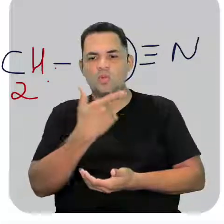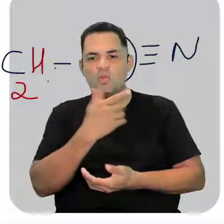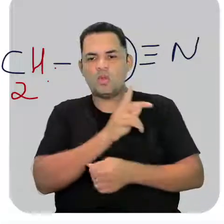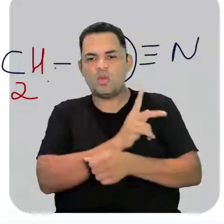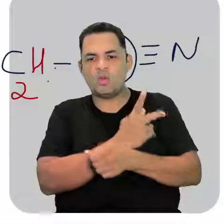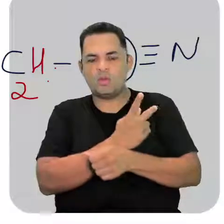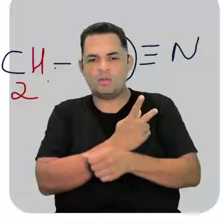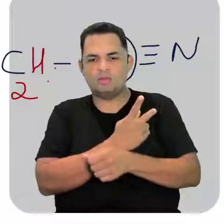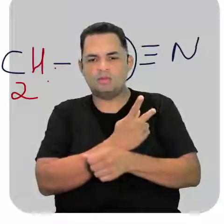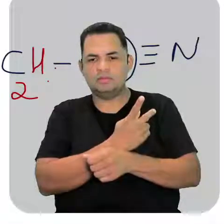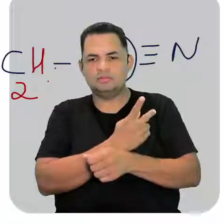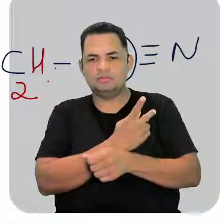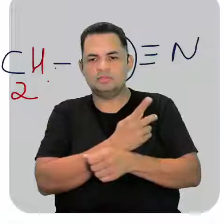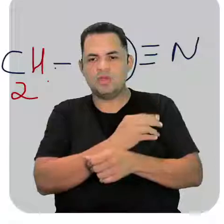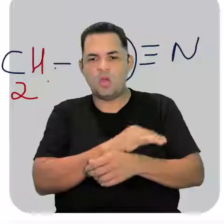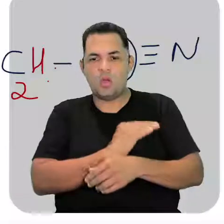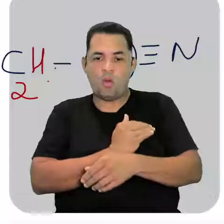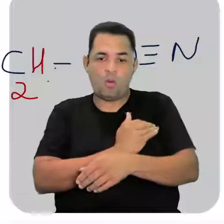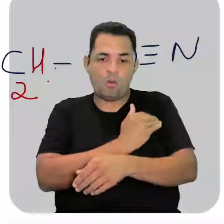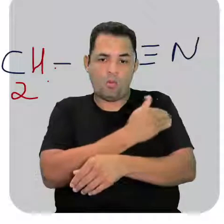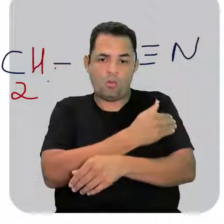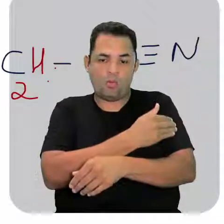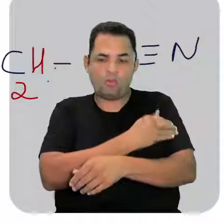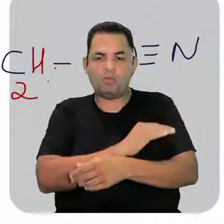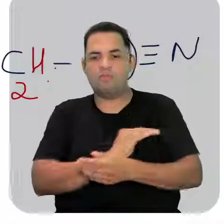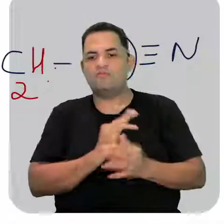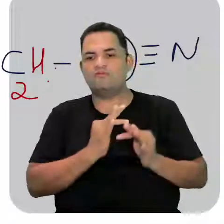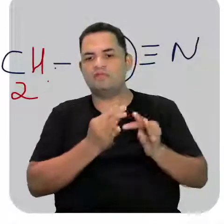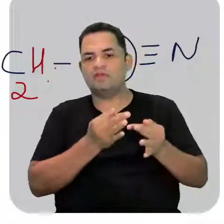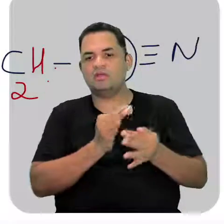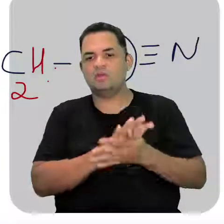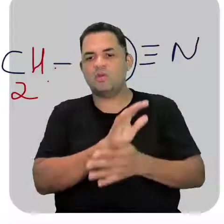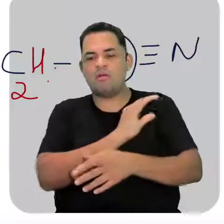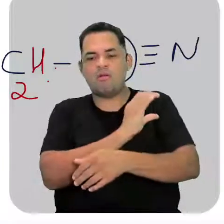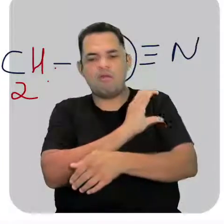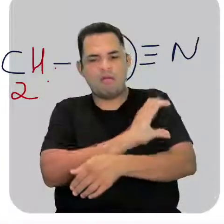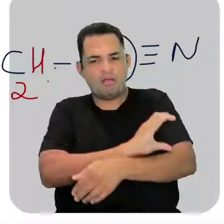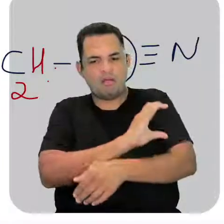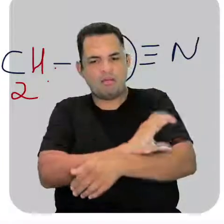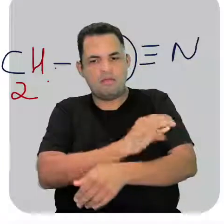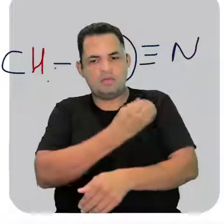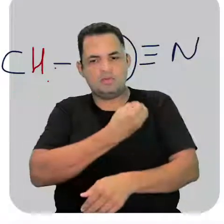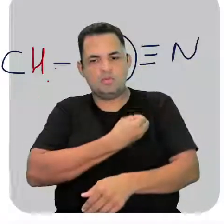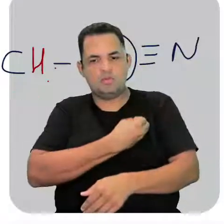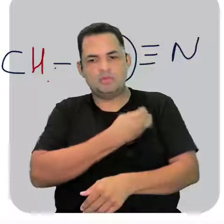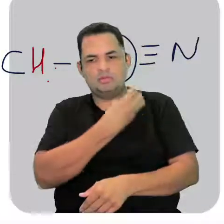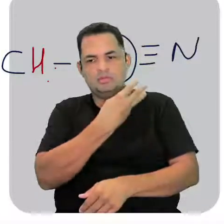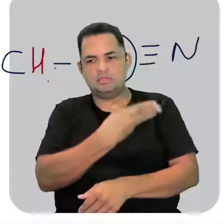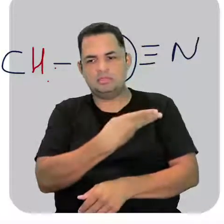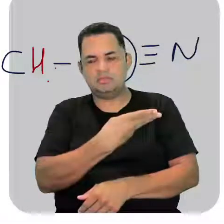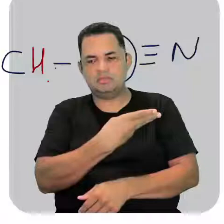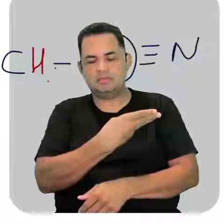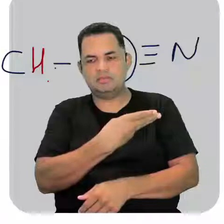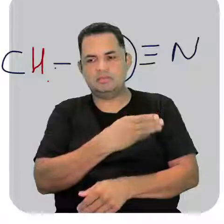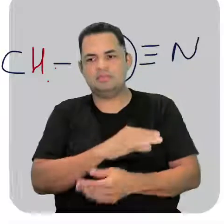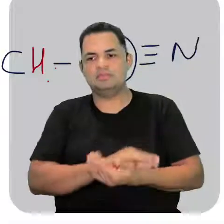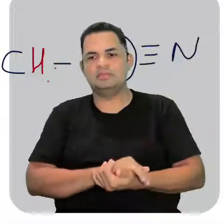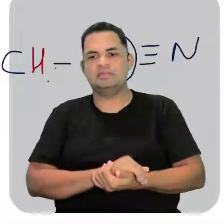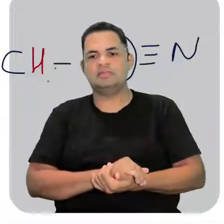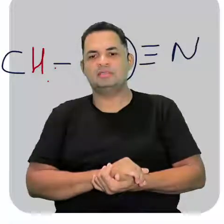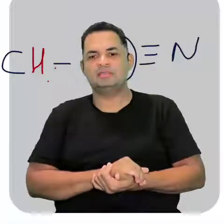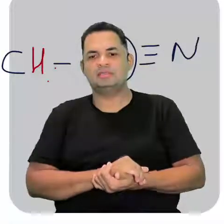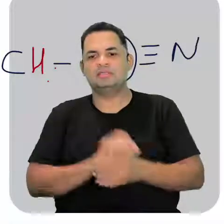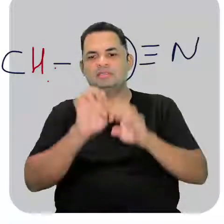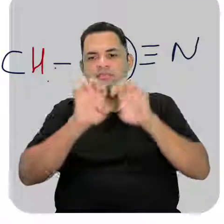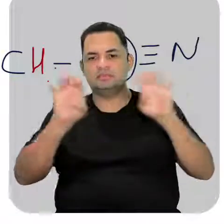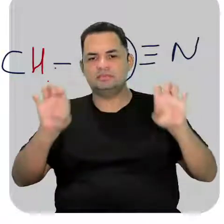vêm para onde? Para o nosso último carbono, que é o carbono número 3. Ficando essa